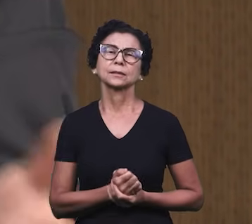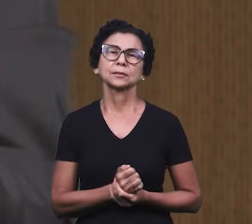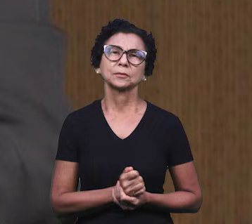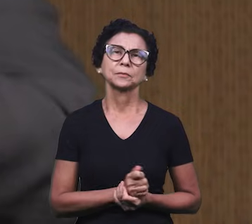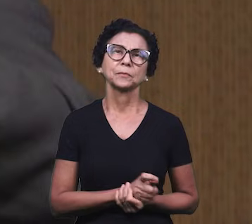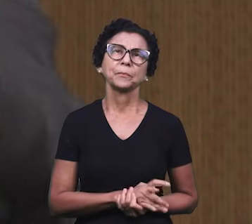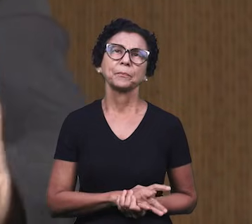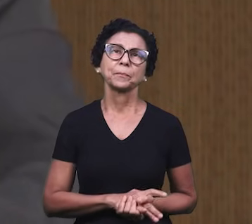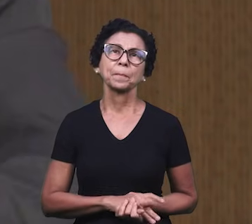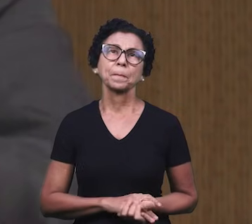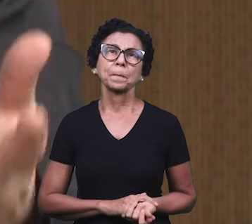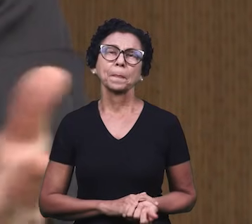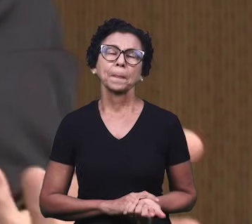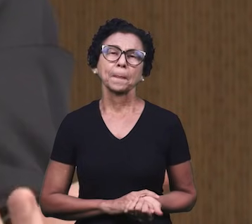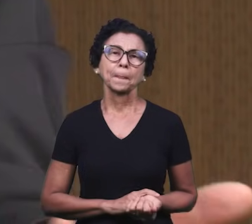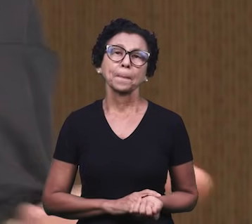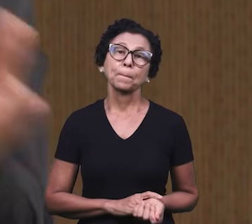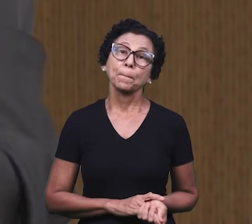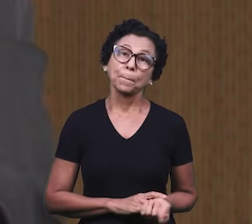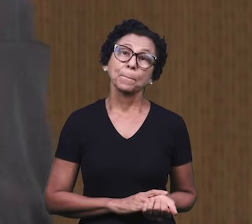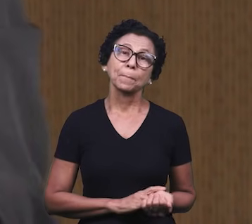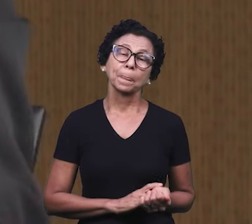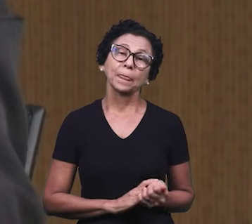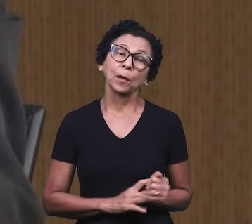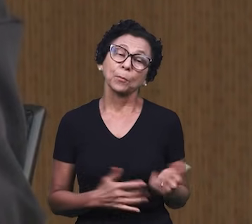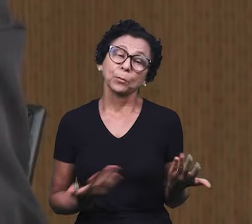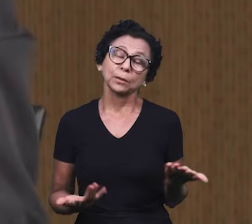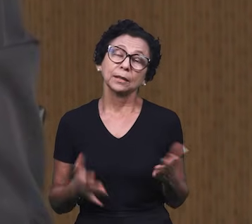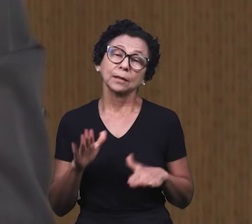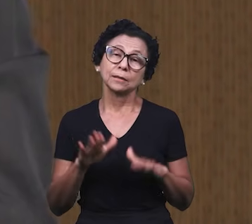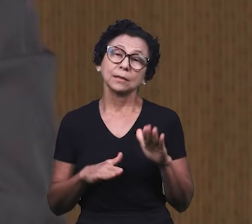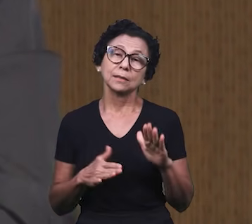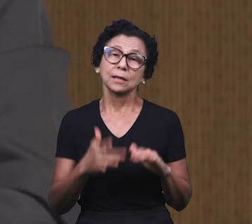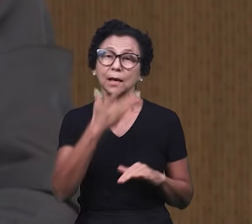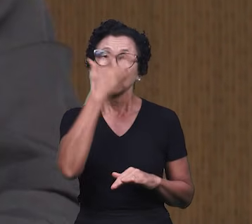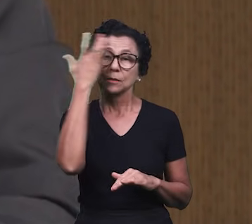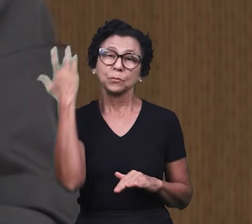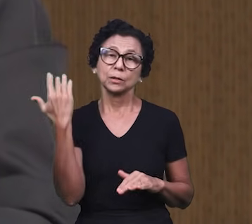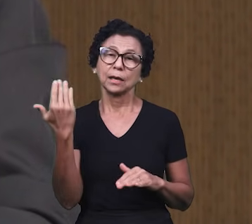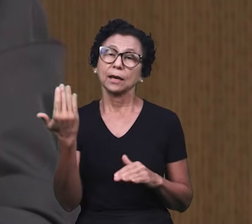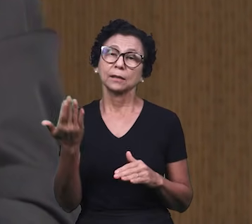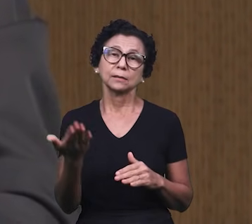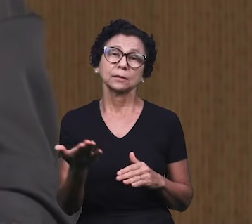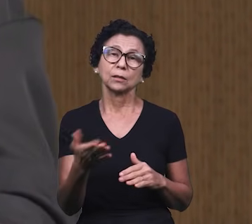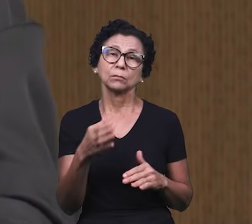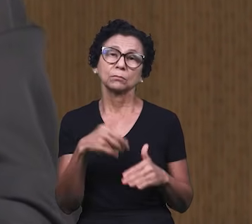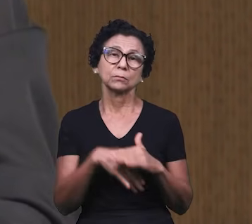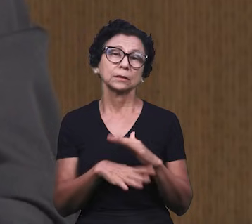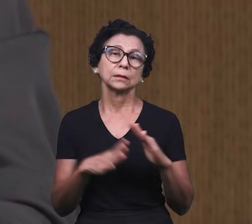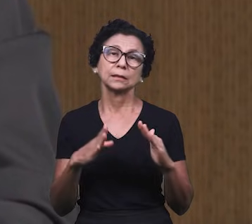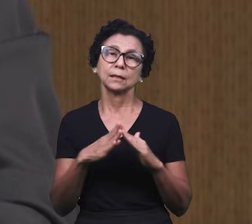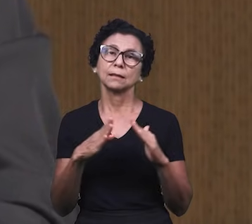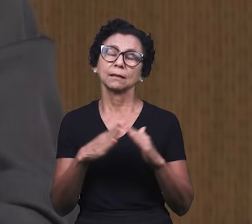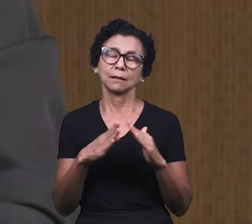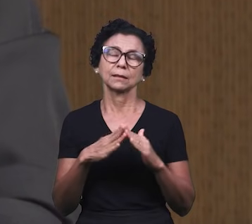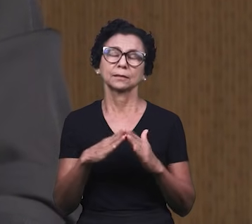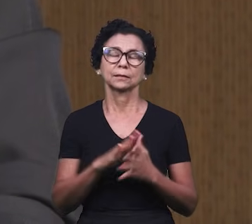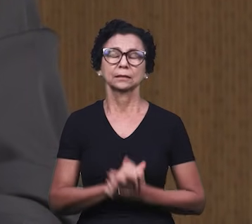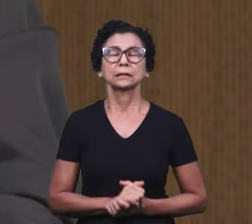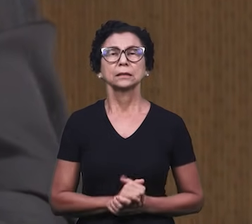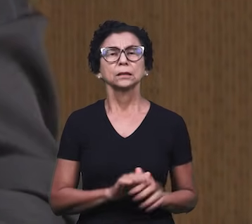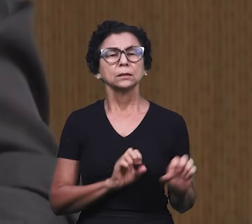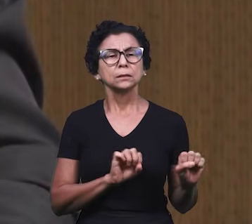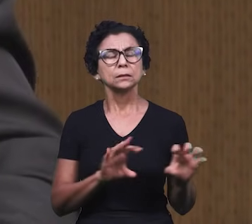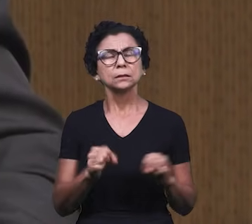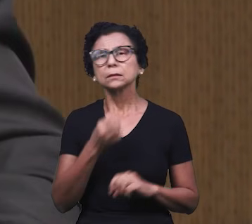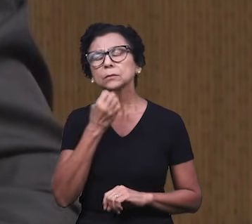Porque ainda na cultura, muitas mulheres às vezes estão em casa nesse momento, né? Então ali vão ver, e tem coisas boas, são ensinos. Às